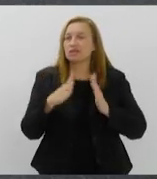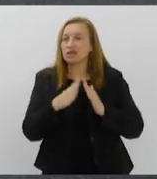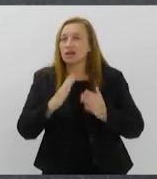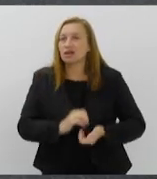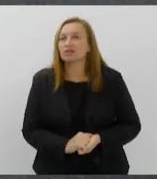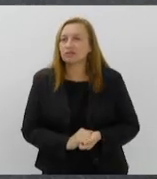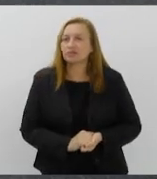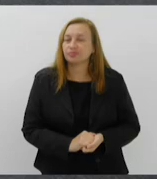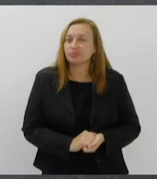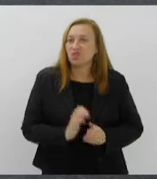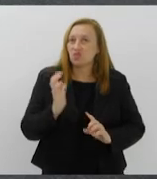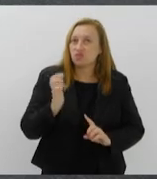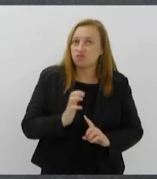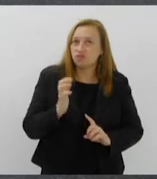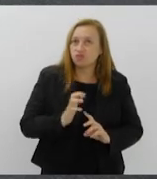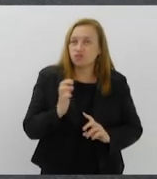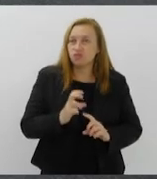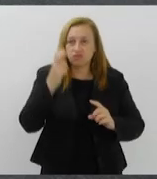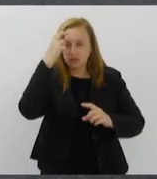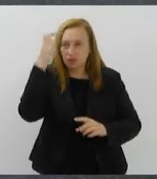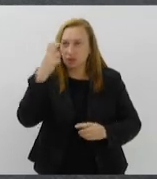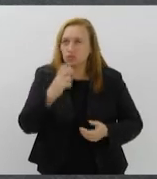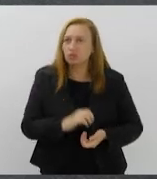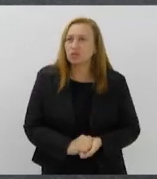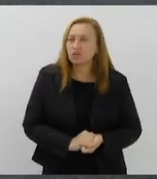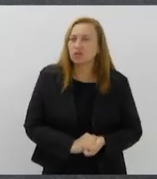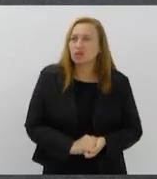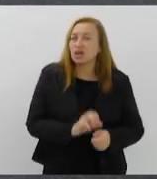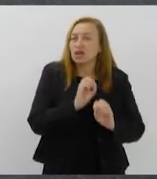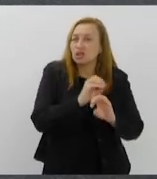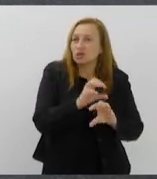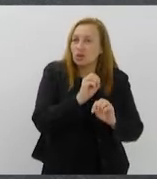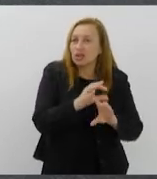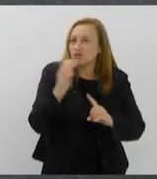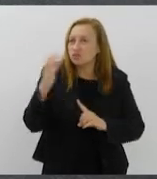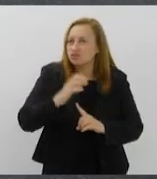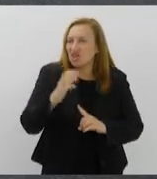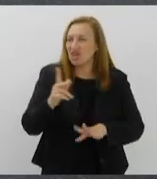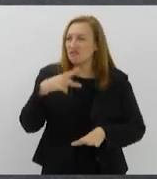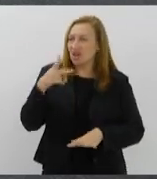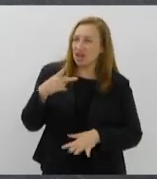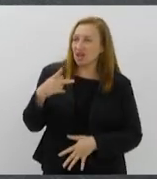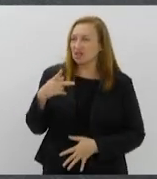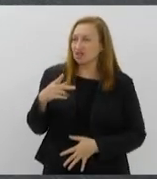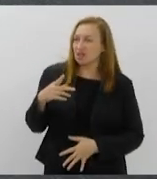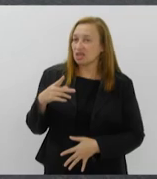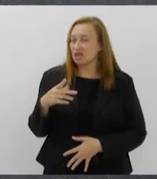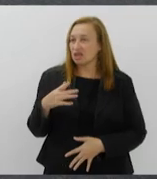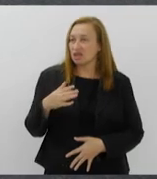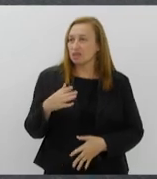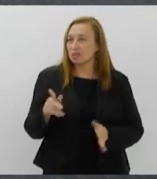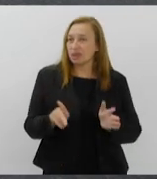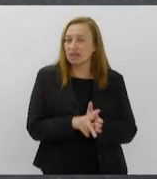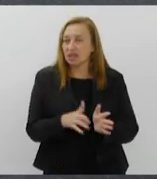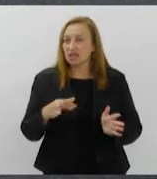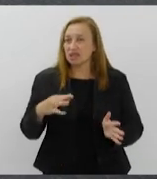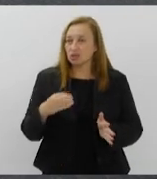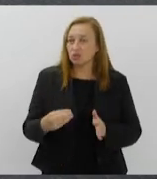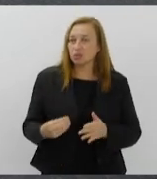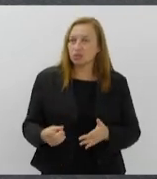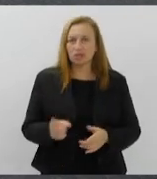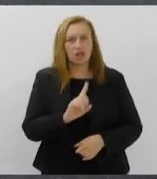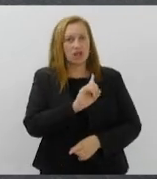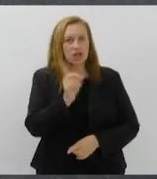aparelhando a cultura, aparelhando a educação e dizendo que são paladinos de tudo isso. Já não